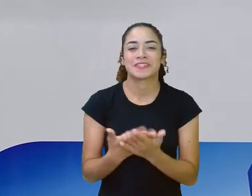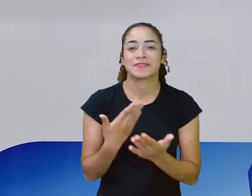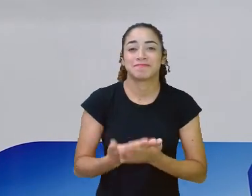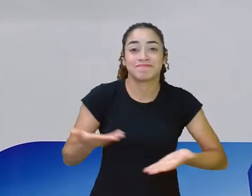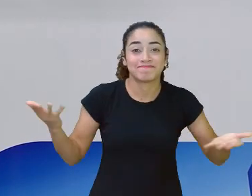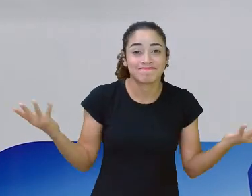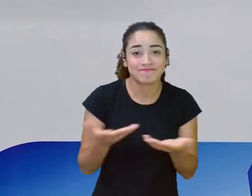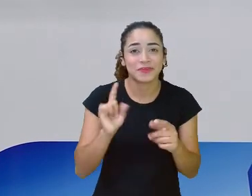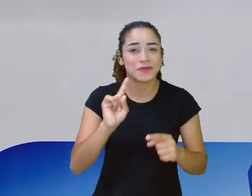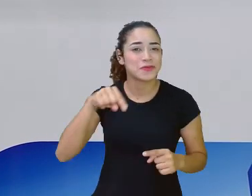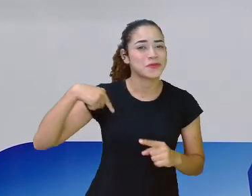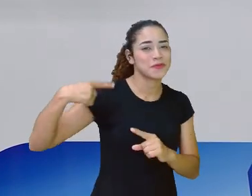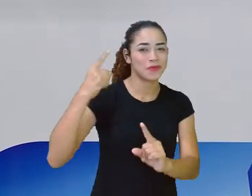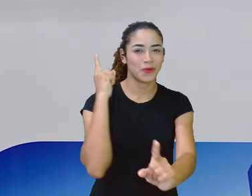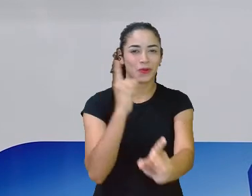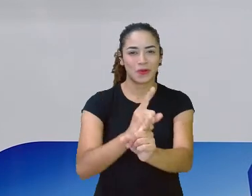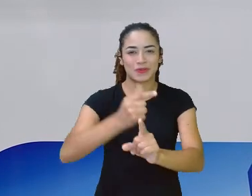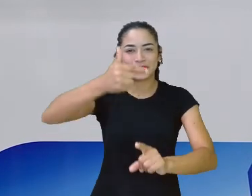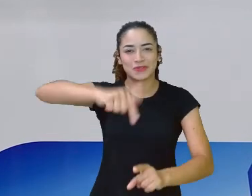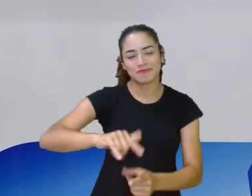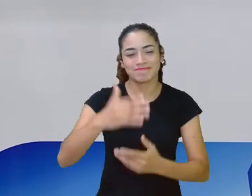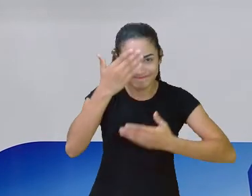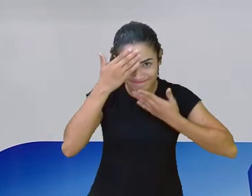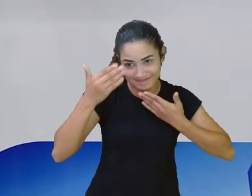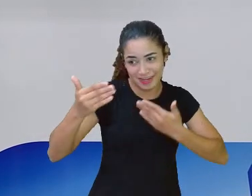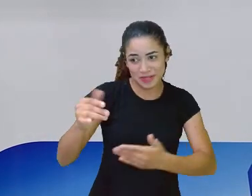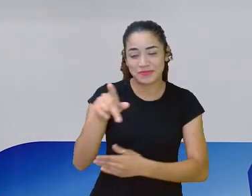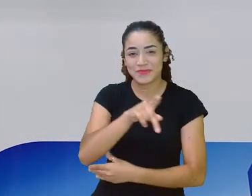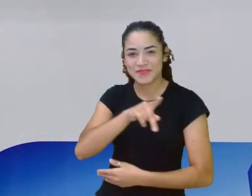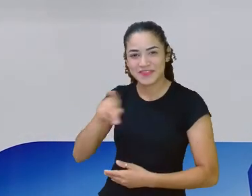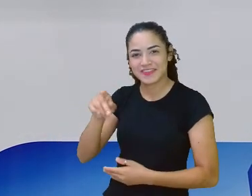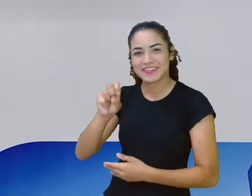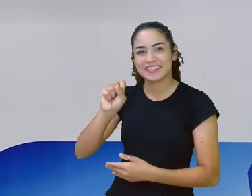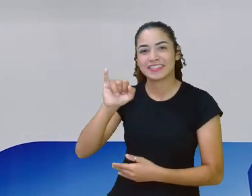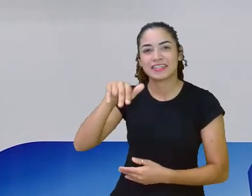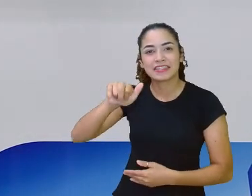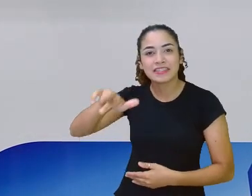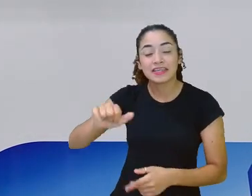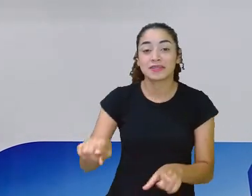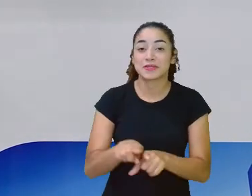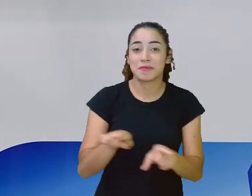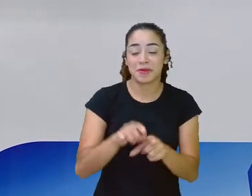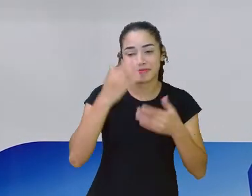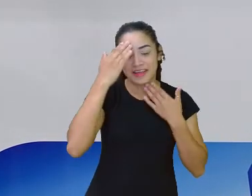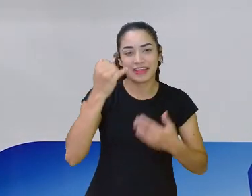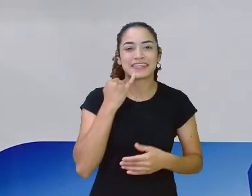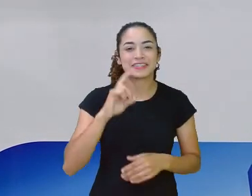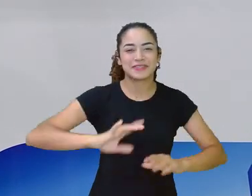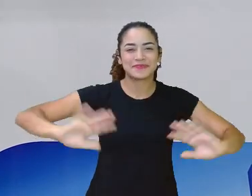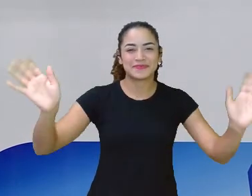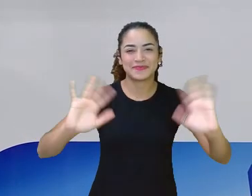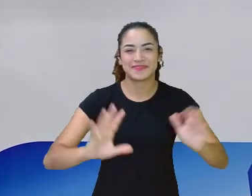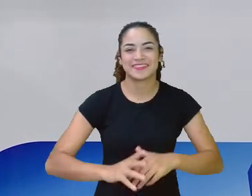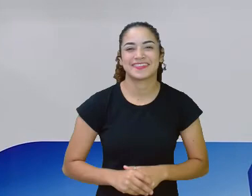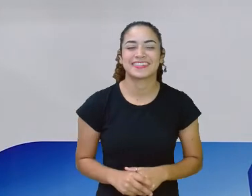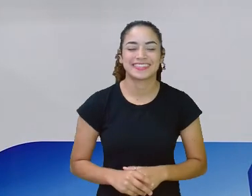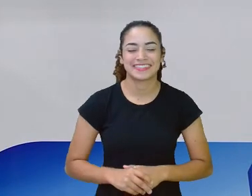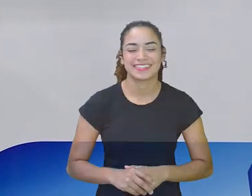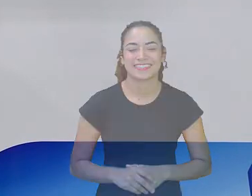e a gente se encontra em um próximo momento. Muito obrigada, professora Sinara. Obrigada, Ingrid. Tchau, tchau.